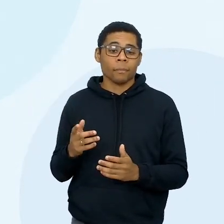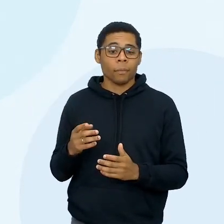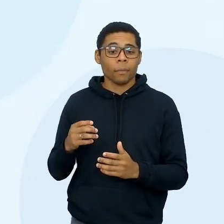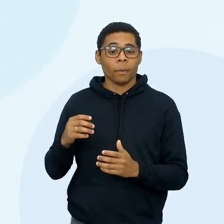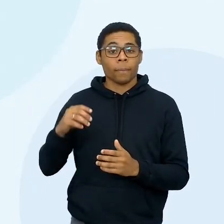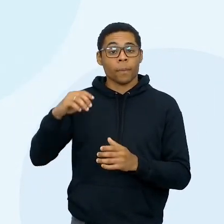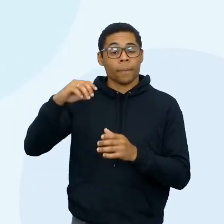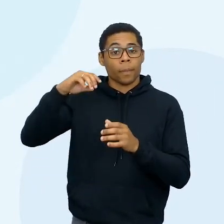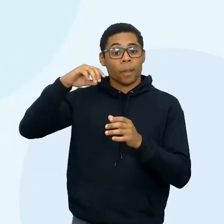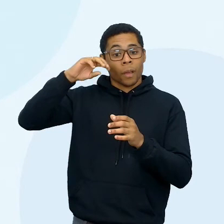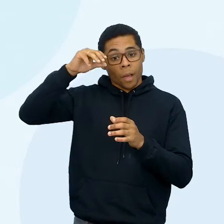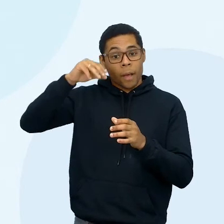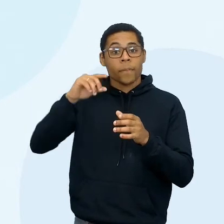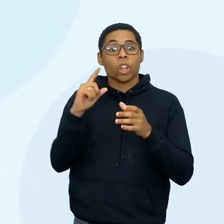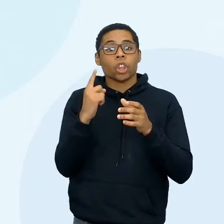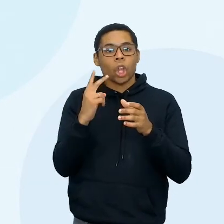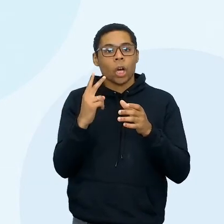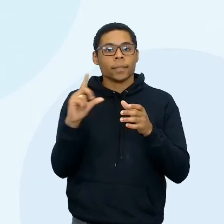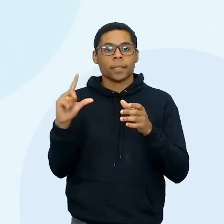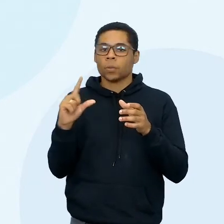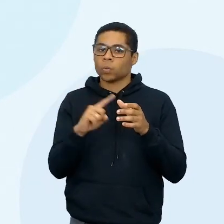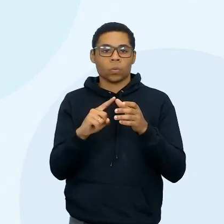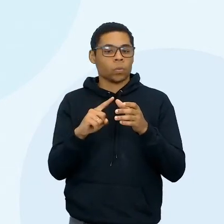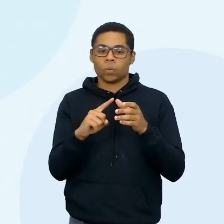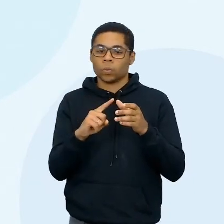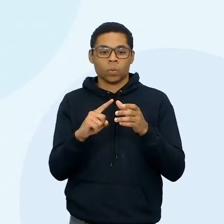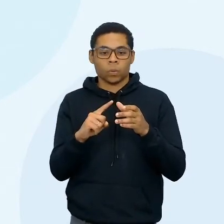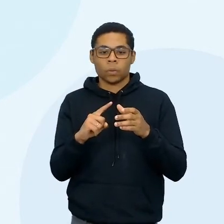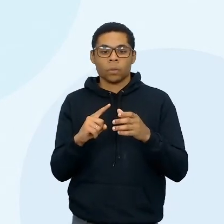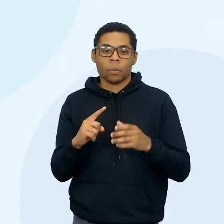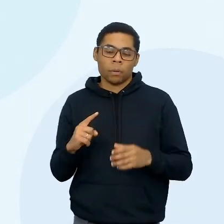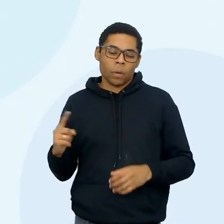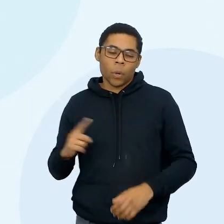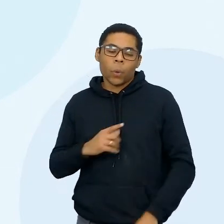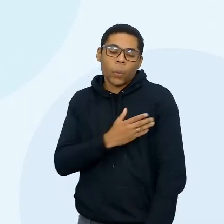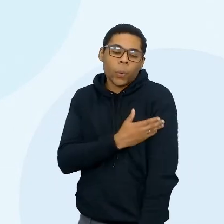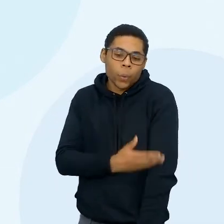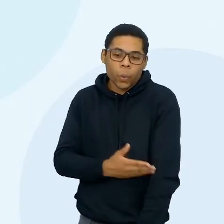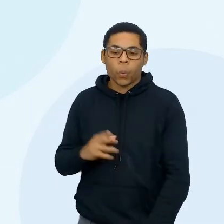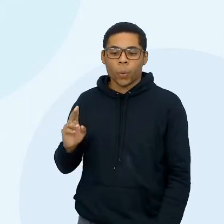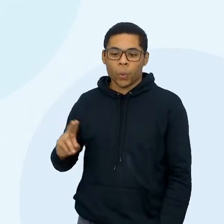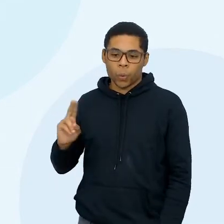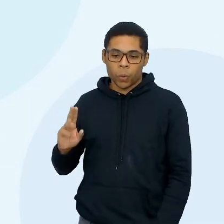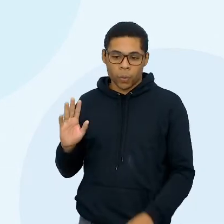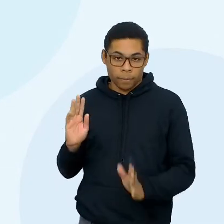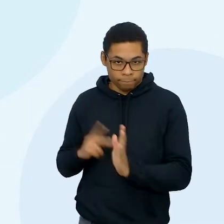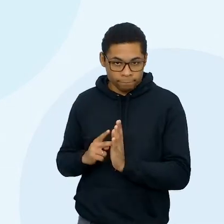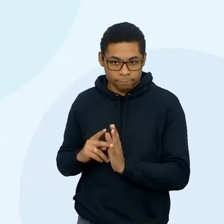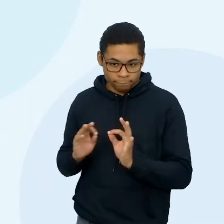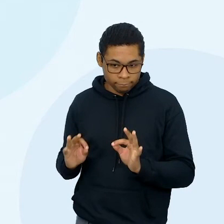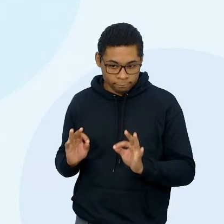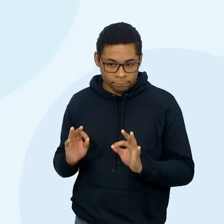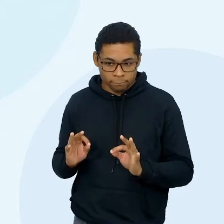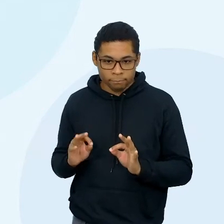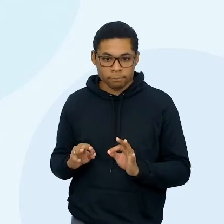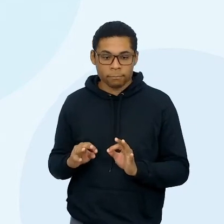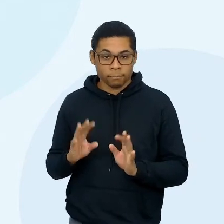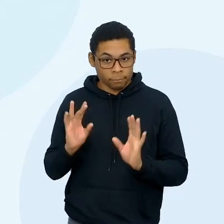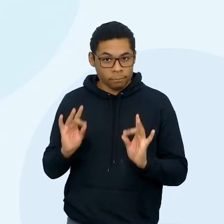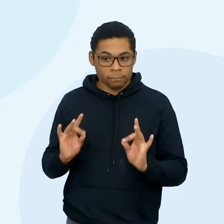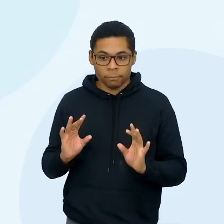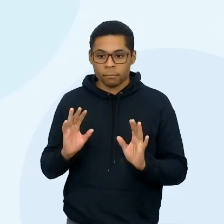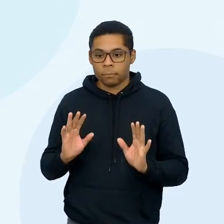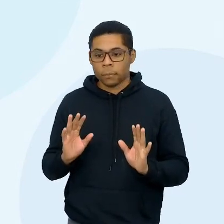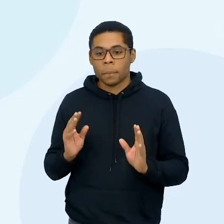garrafa de 2 litros que a gente usa de verdade mesmo, na